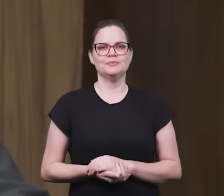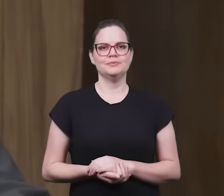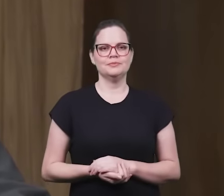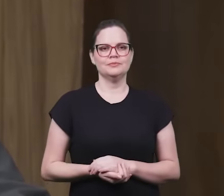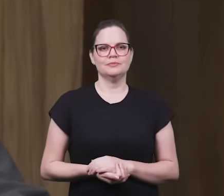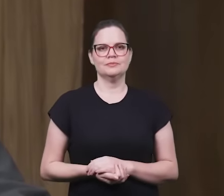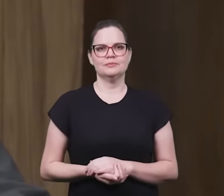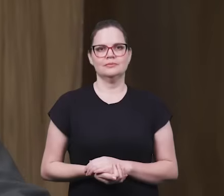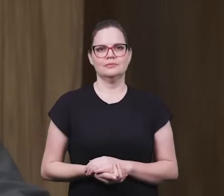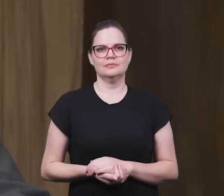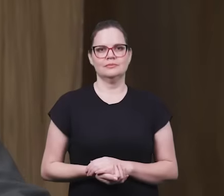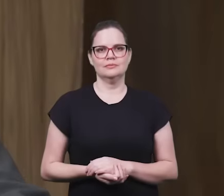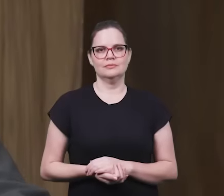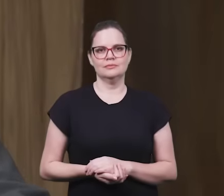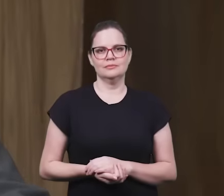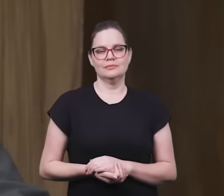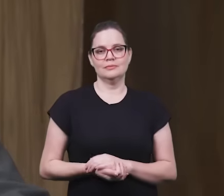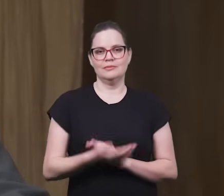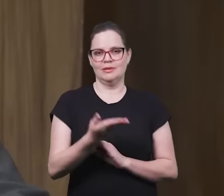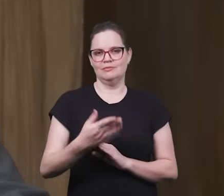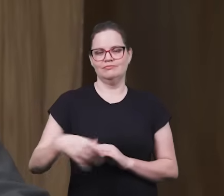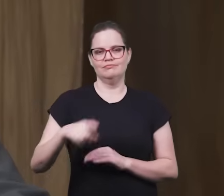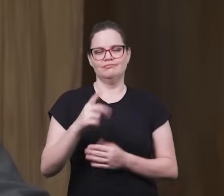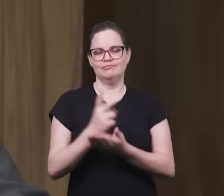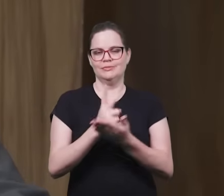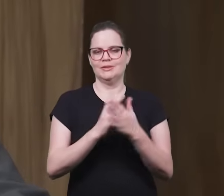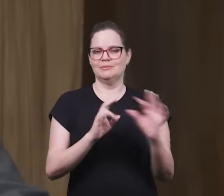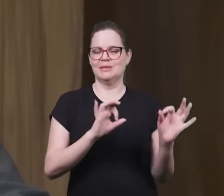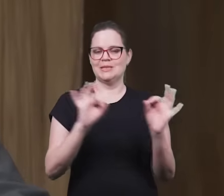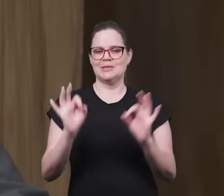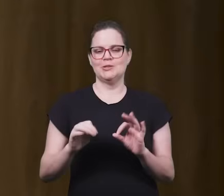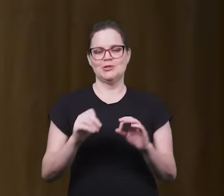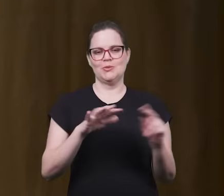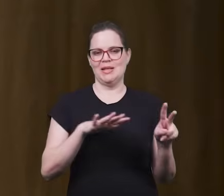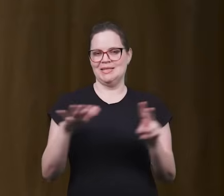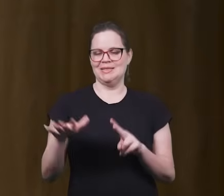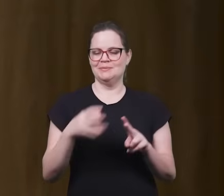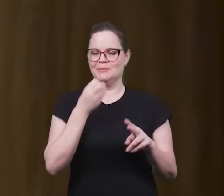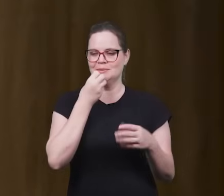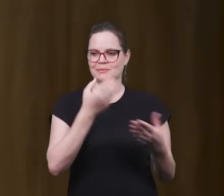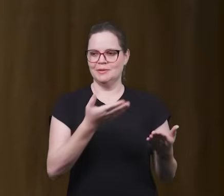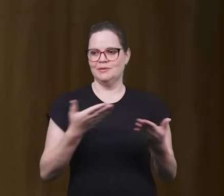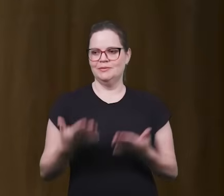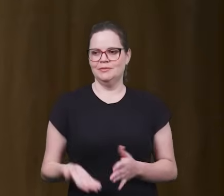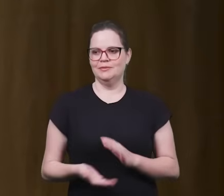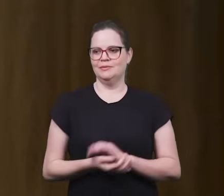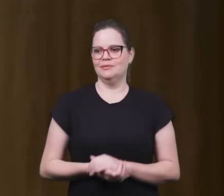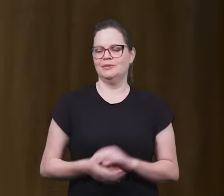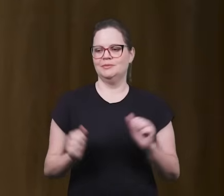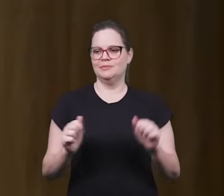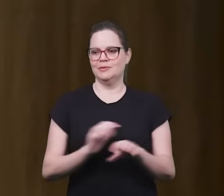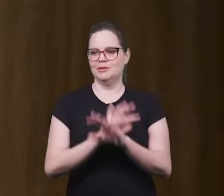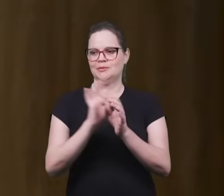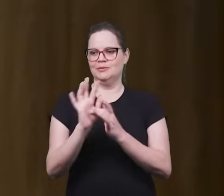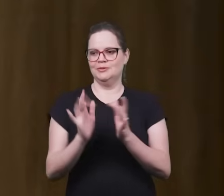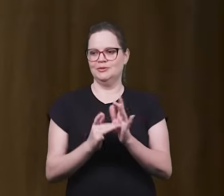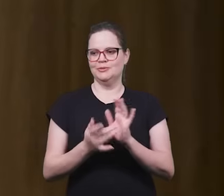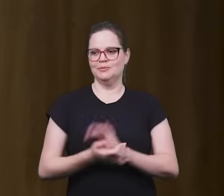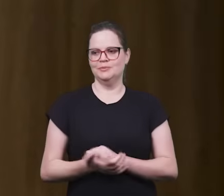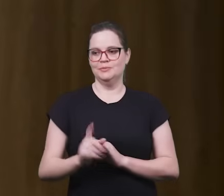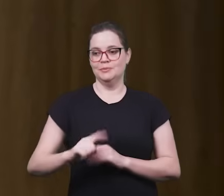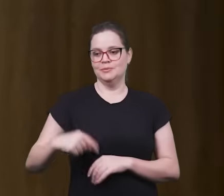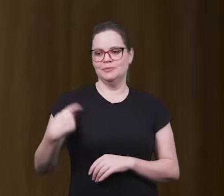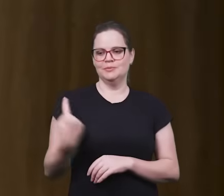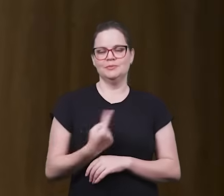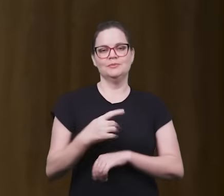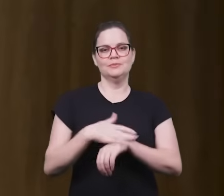estão conosco, sempre, todas as semanas, sejam bem-vindos. Glória a Jesus. Nós estamos